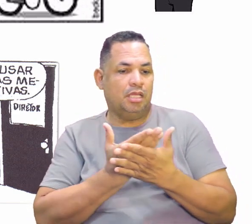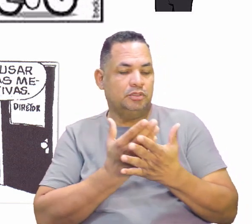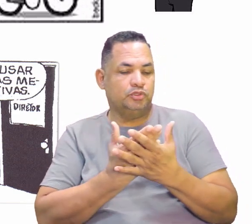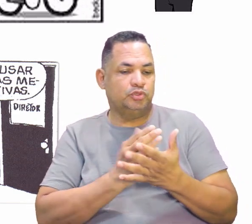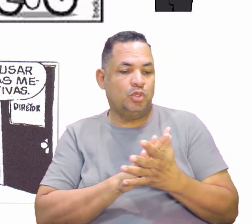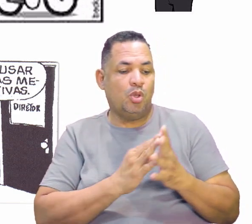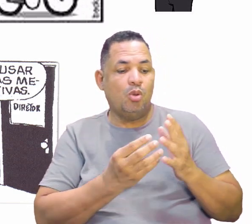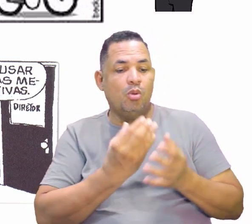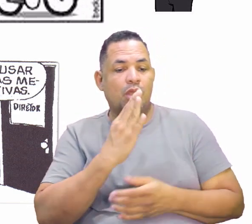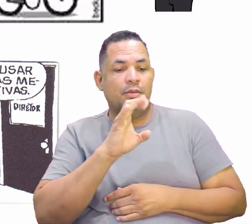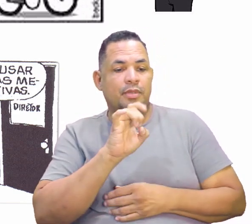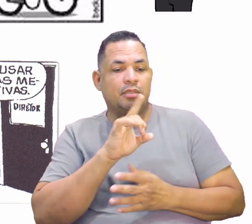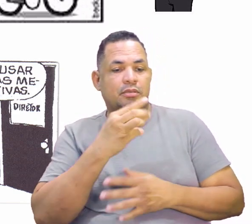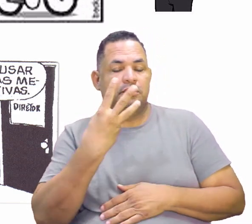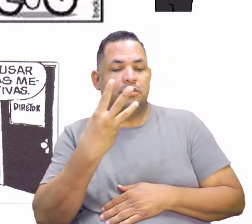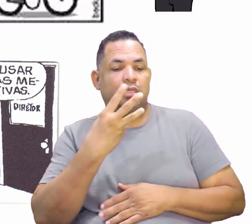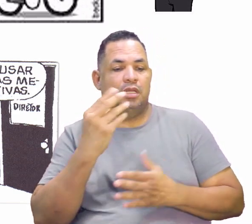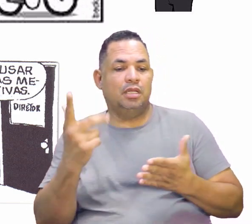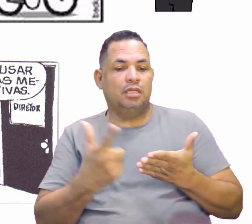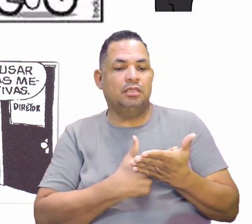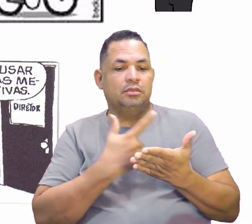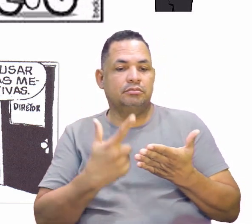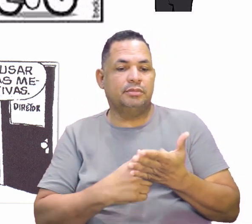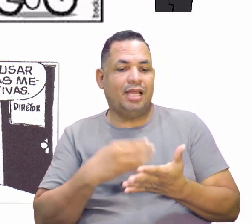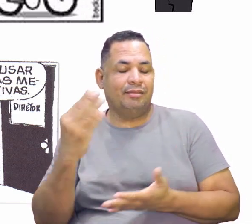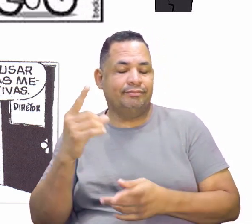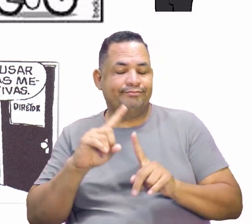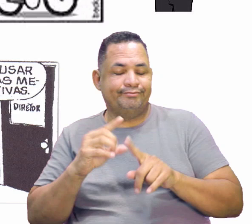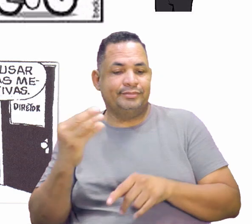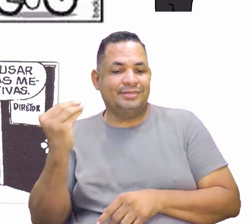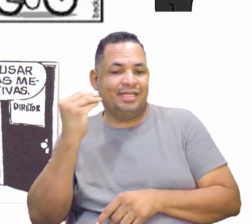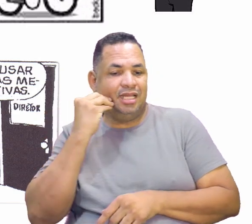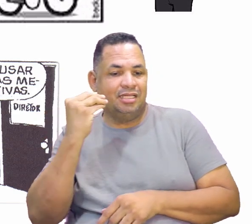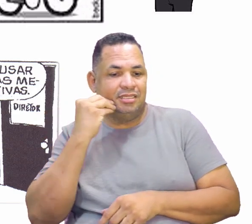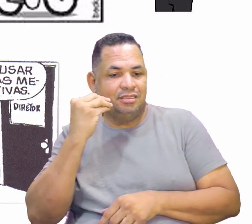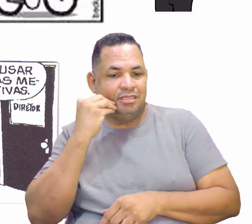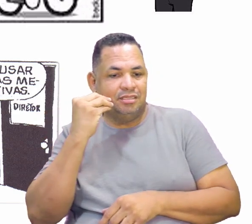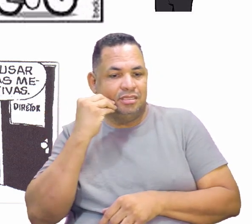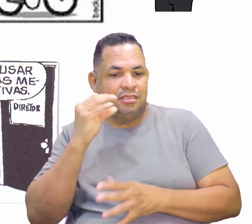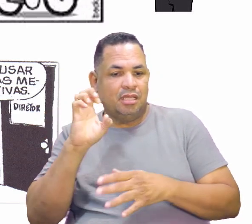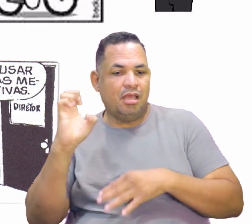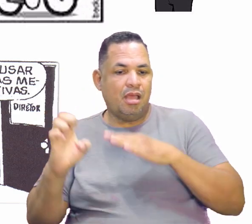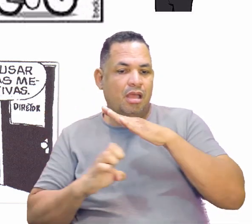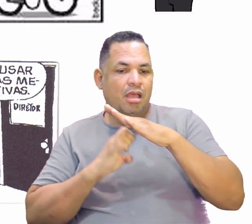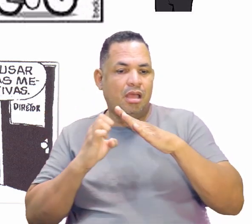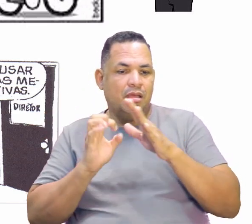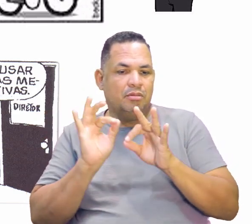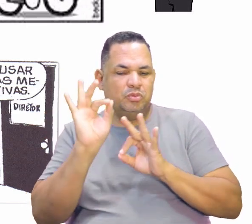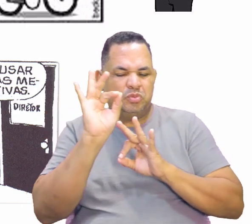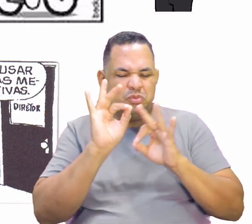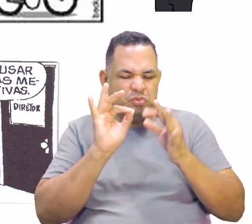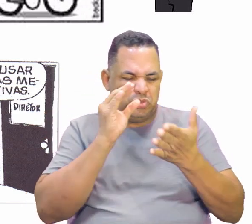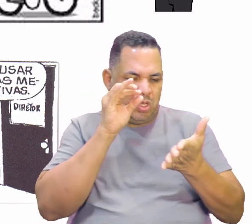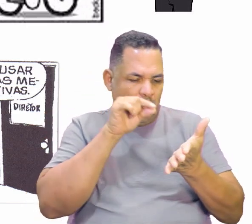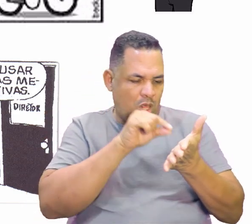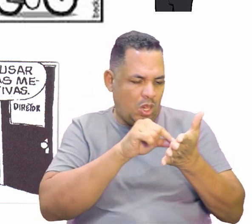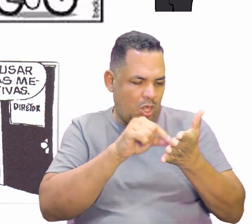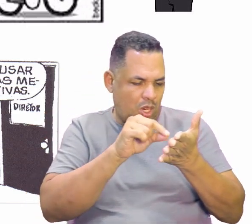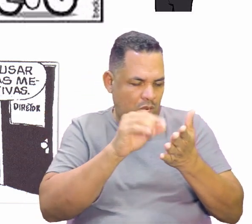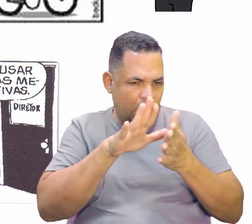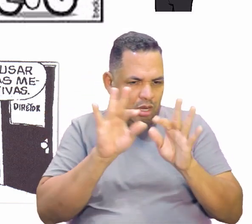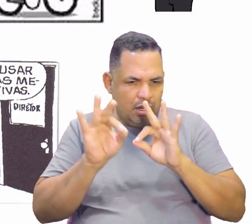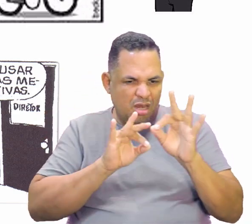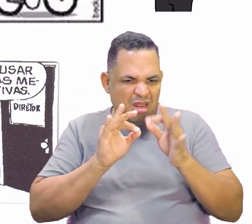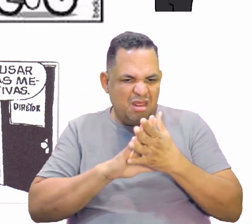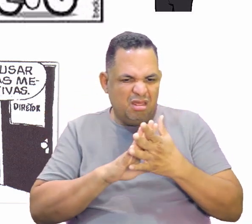do livro? Eu tentei, mas a editora usou um fixador de letra vagabundo.